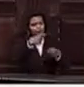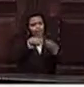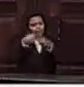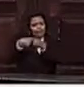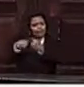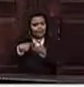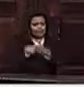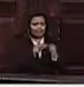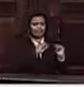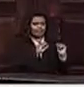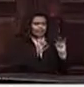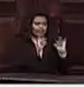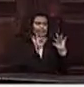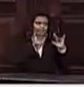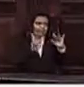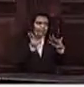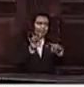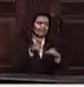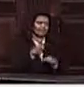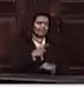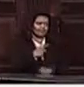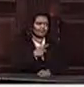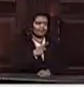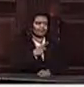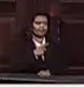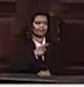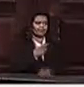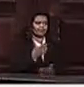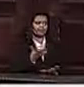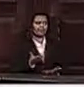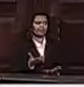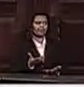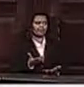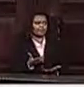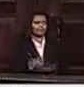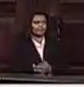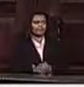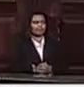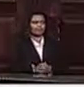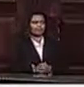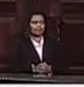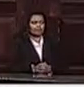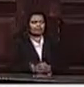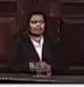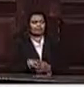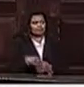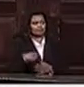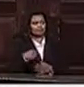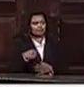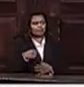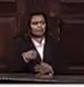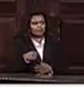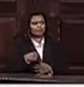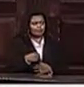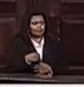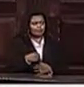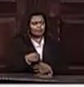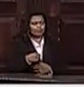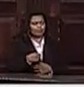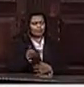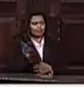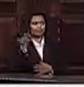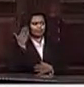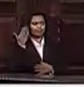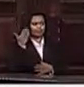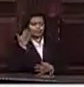dessa manhã, sobre a nossa querida Praça Seca, que eu tive a felicidade de ser titular da Delegacia de